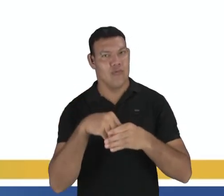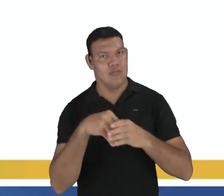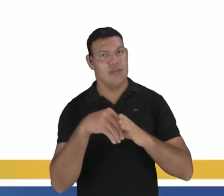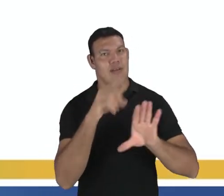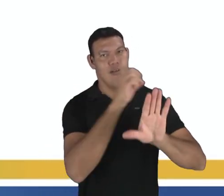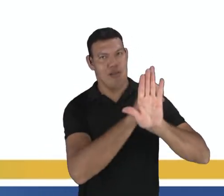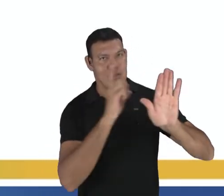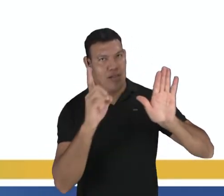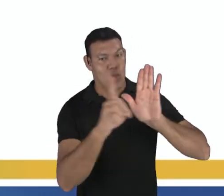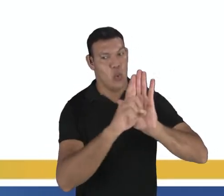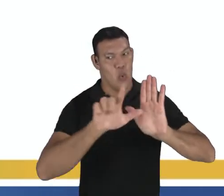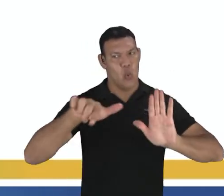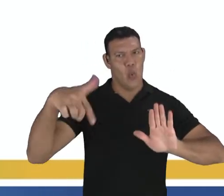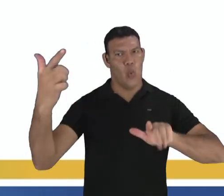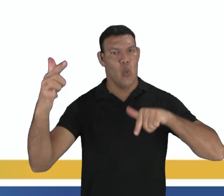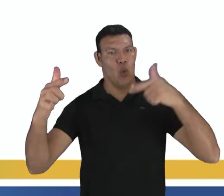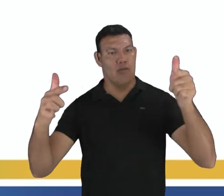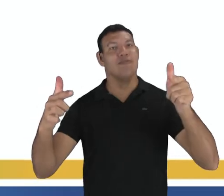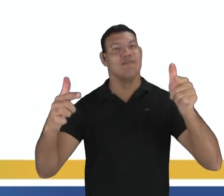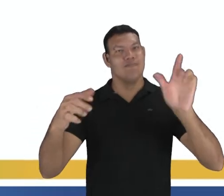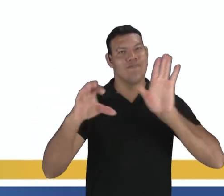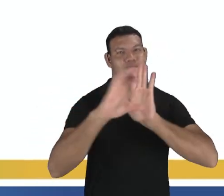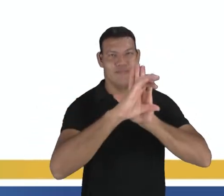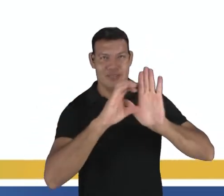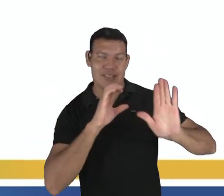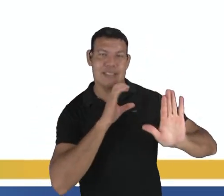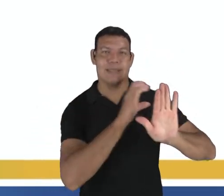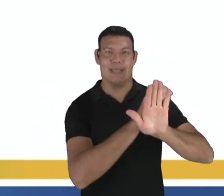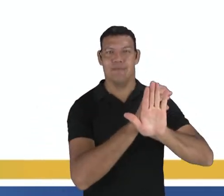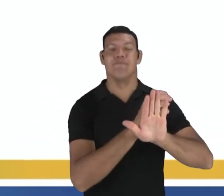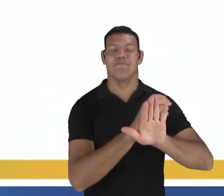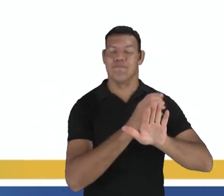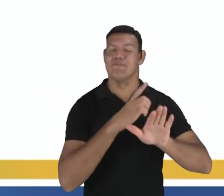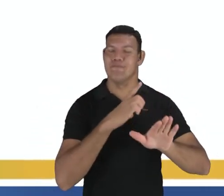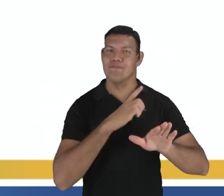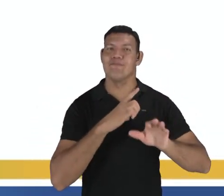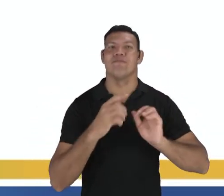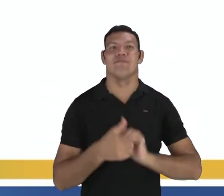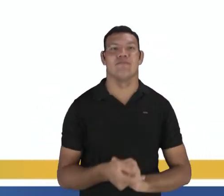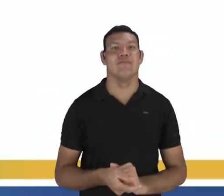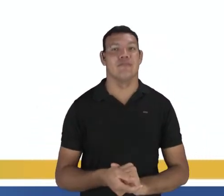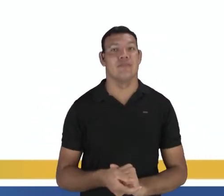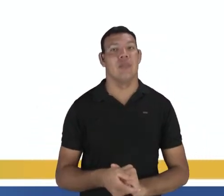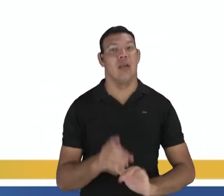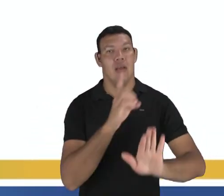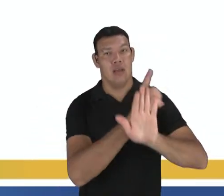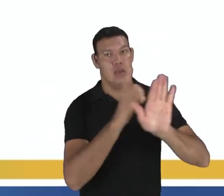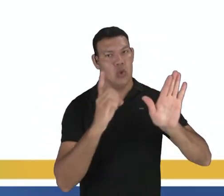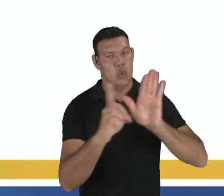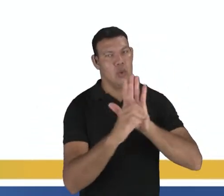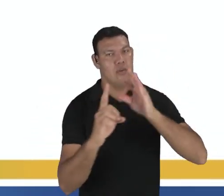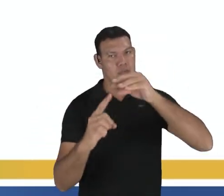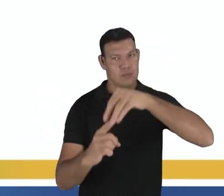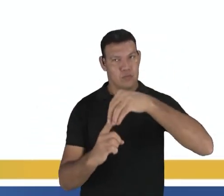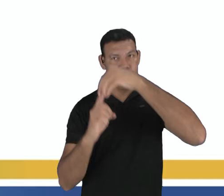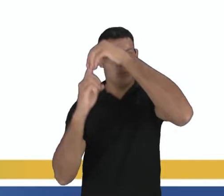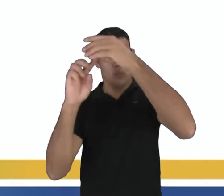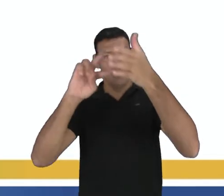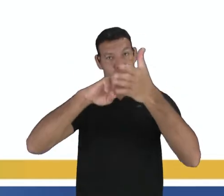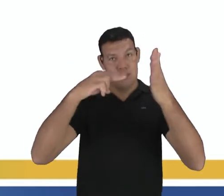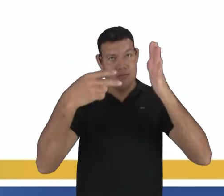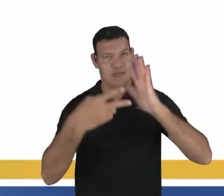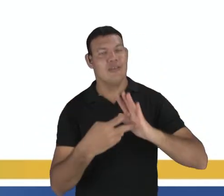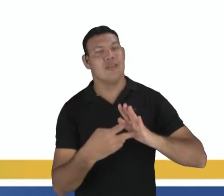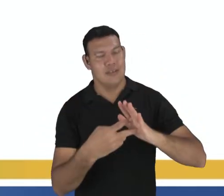outra situação, em outro contexto, ele pode ser conotativo. Denotativo, um significado.